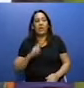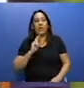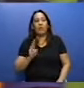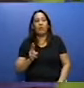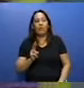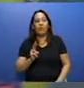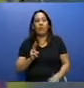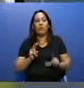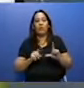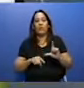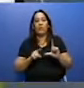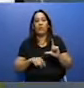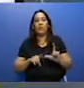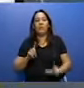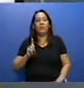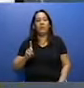aqui,